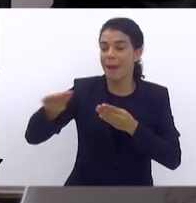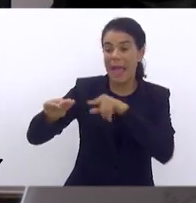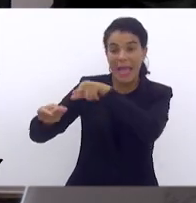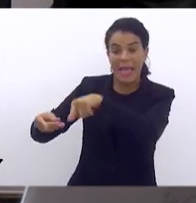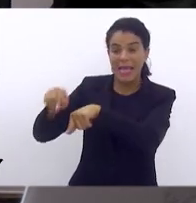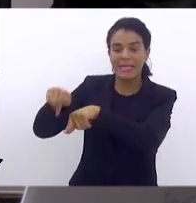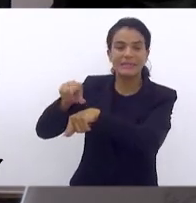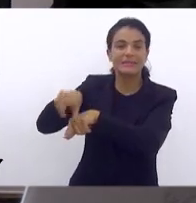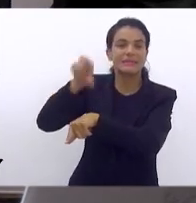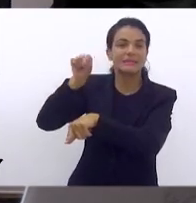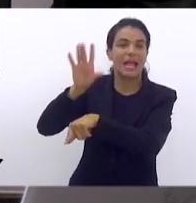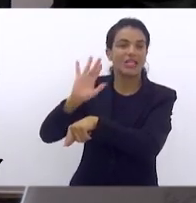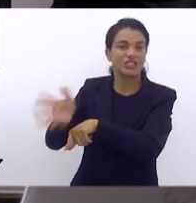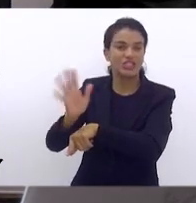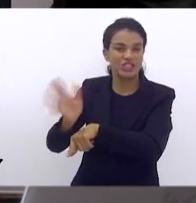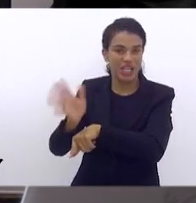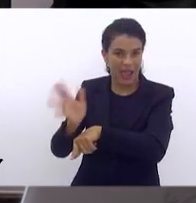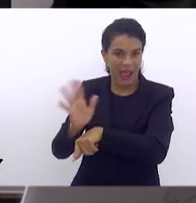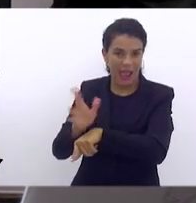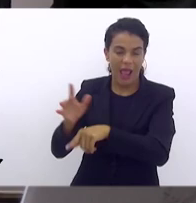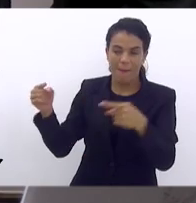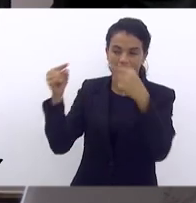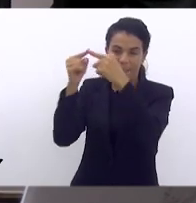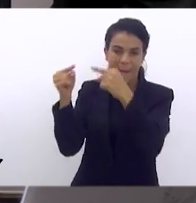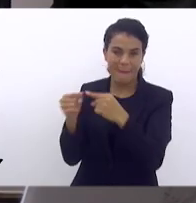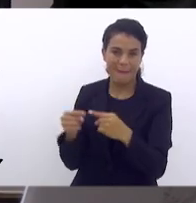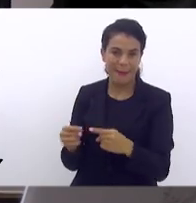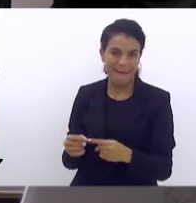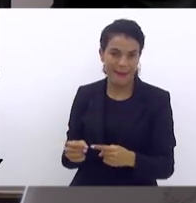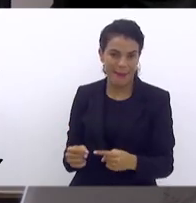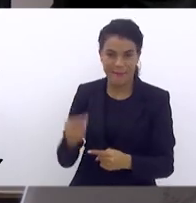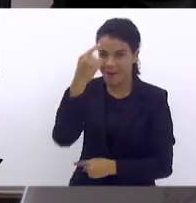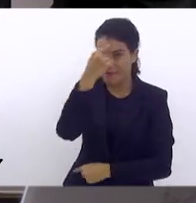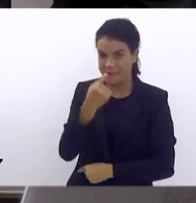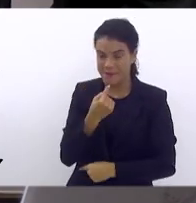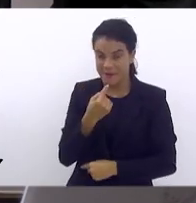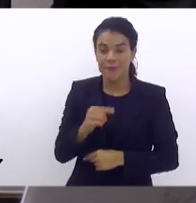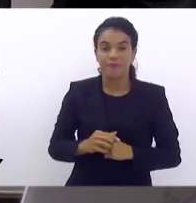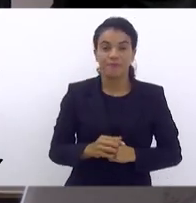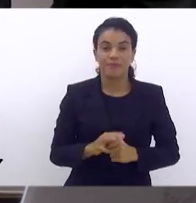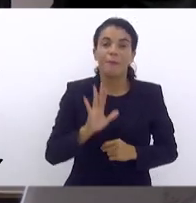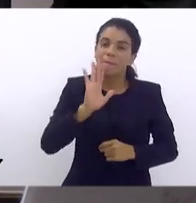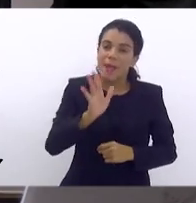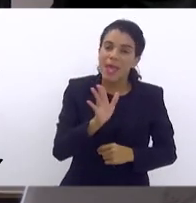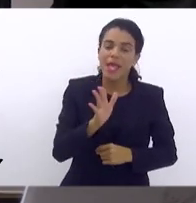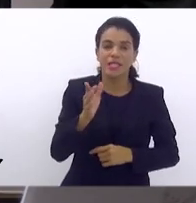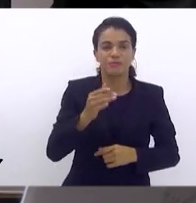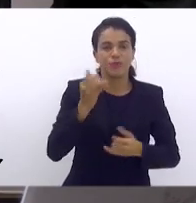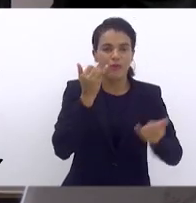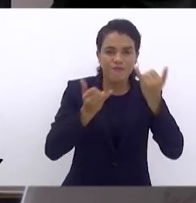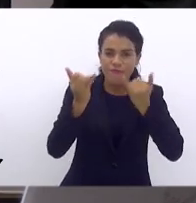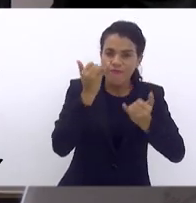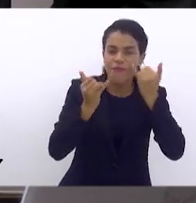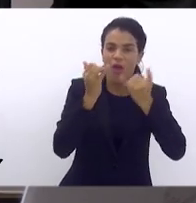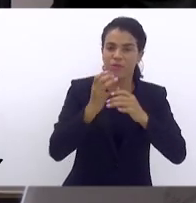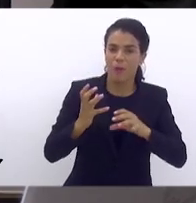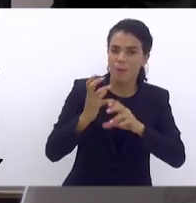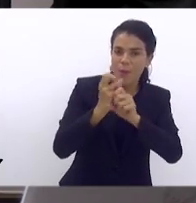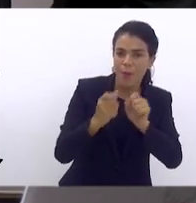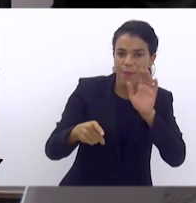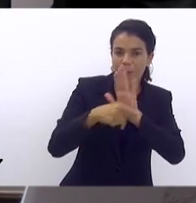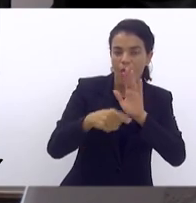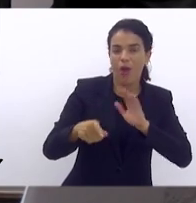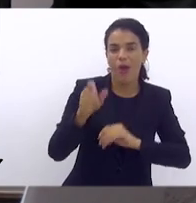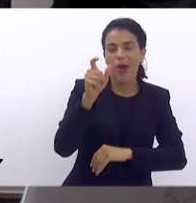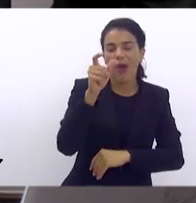dentre aqueles que tinham mais aptos e embora seja um algoritmo e a princípio a gente pensa que